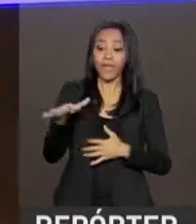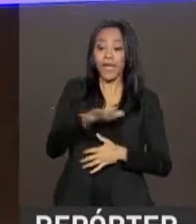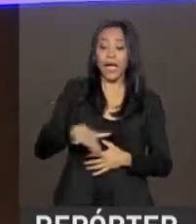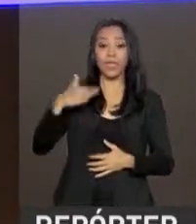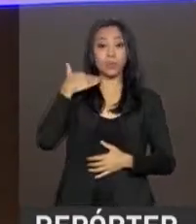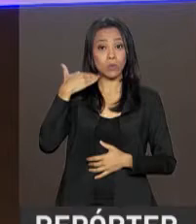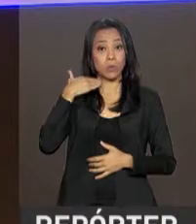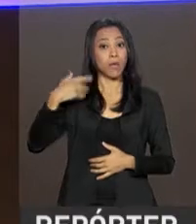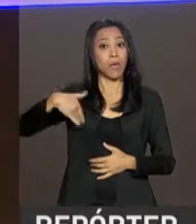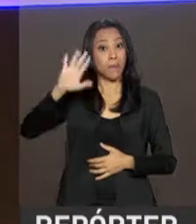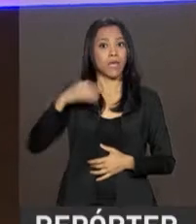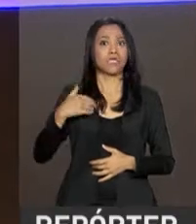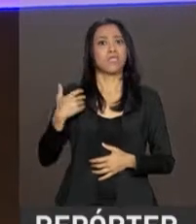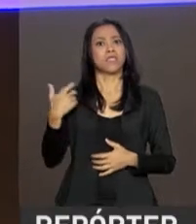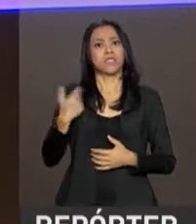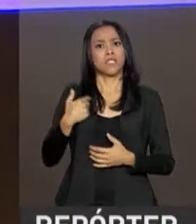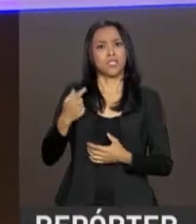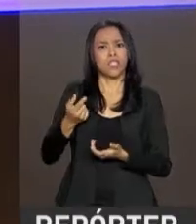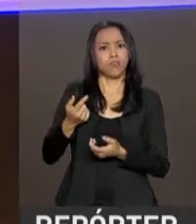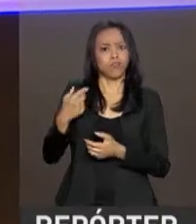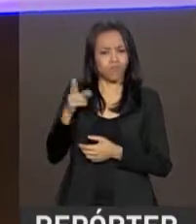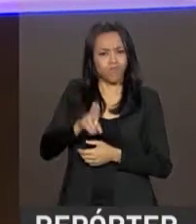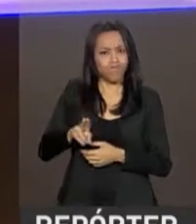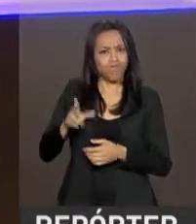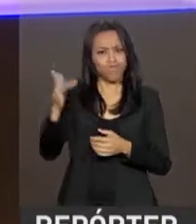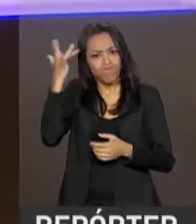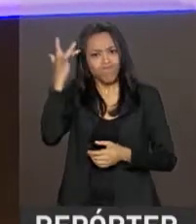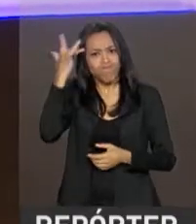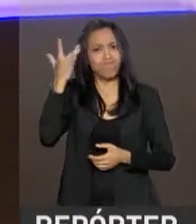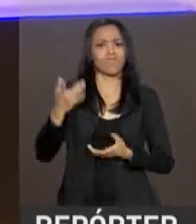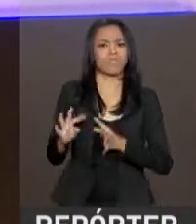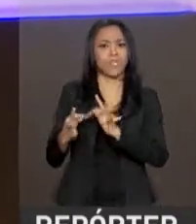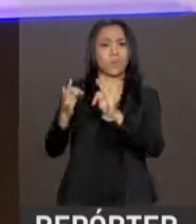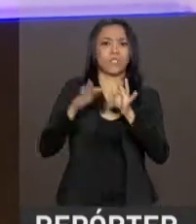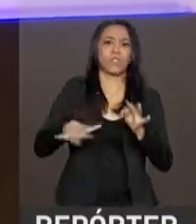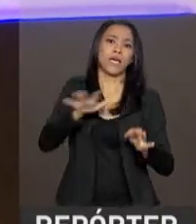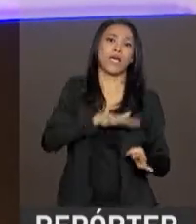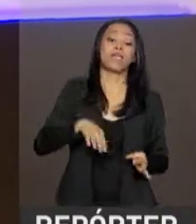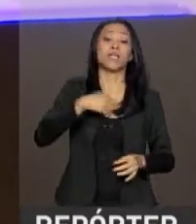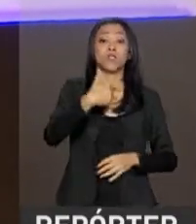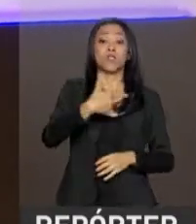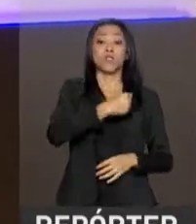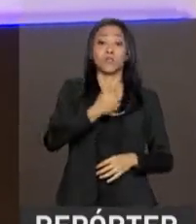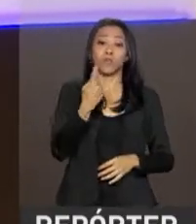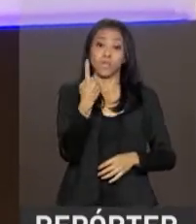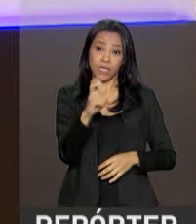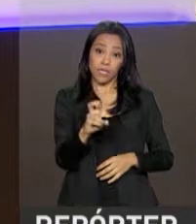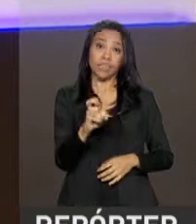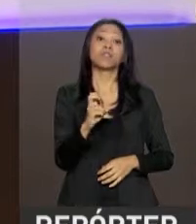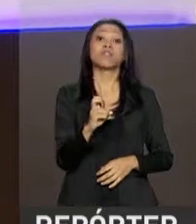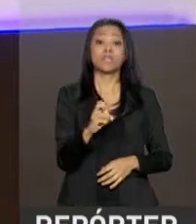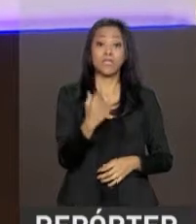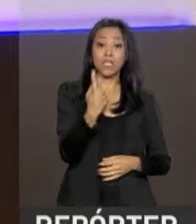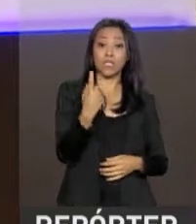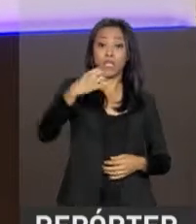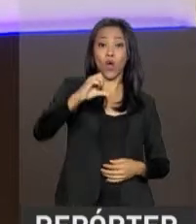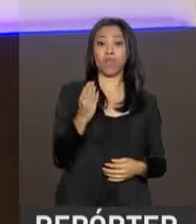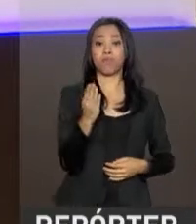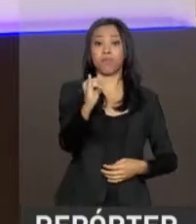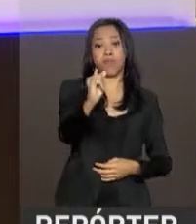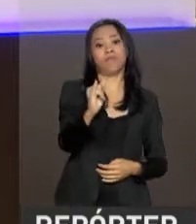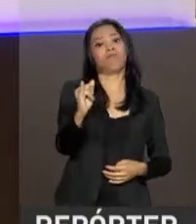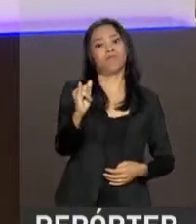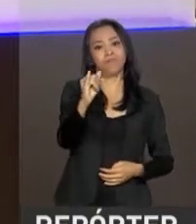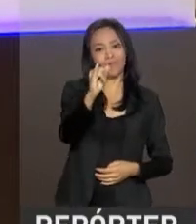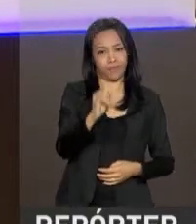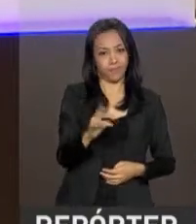mais investe em tecnologia da informação somente em 2015 foram investidos 19 bilhões de reais em